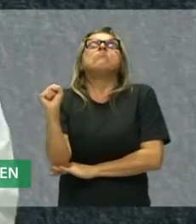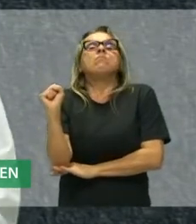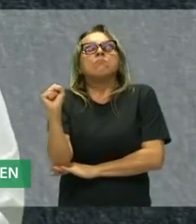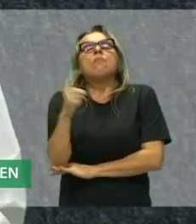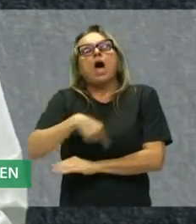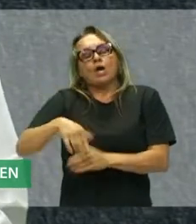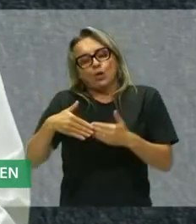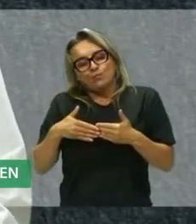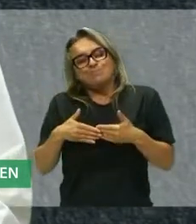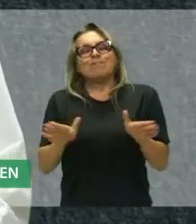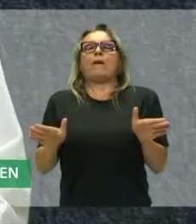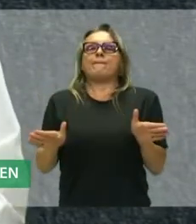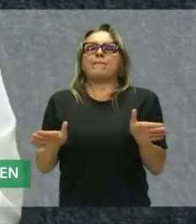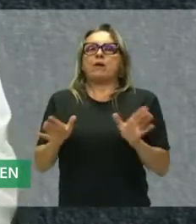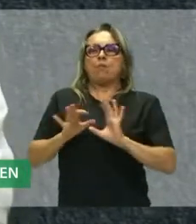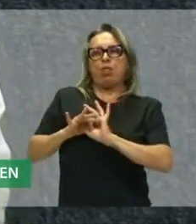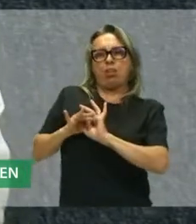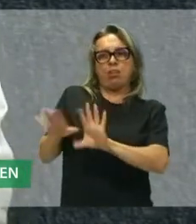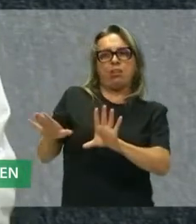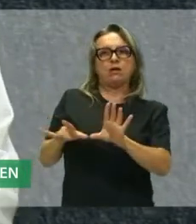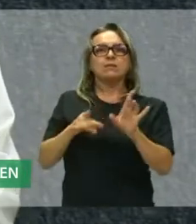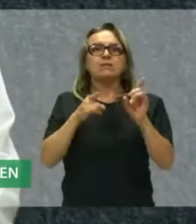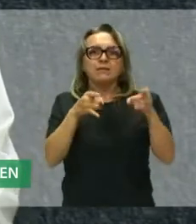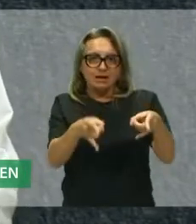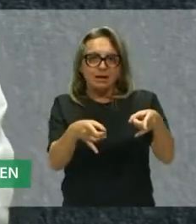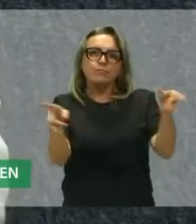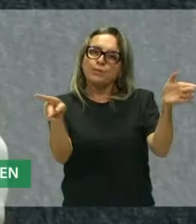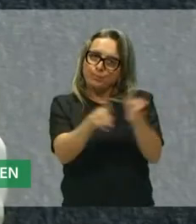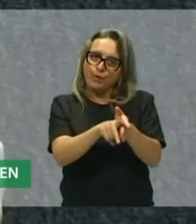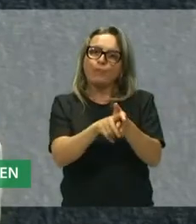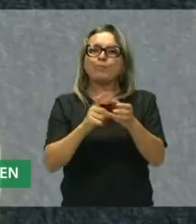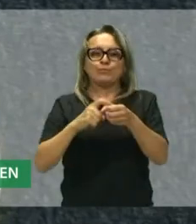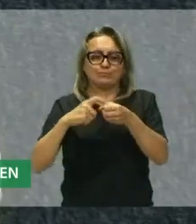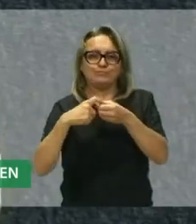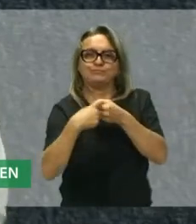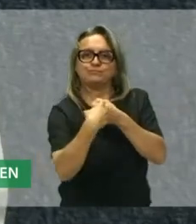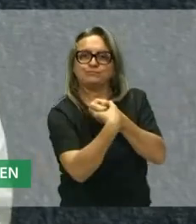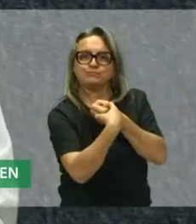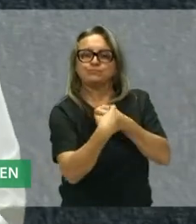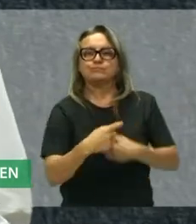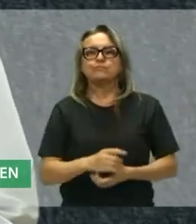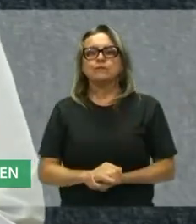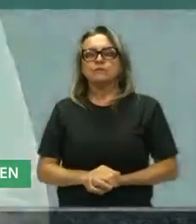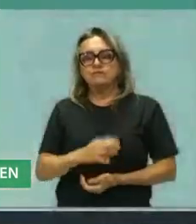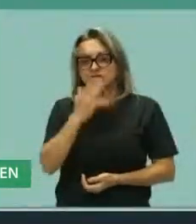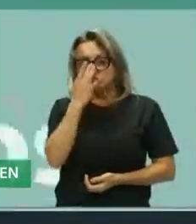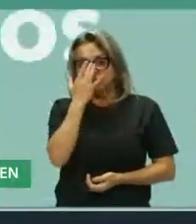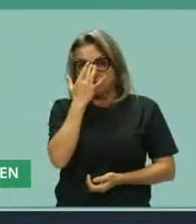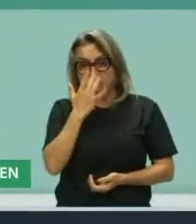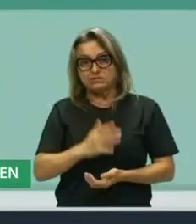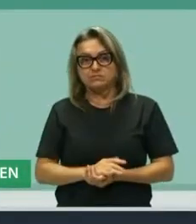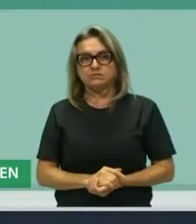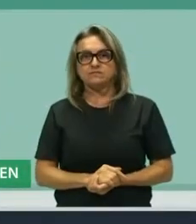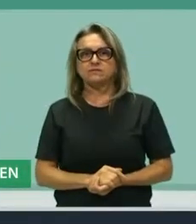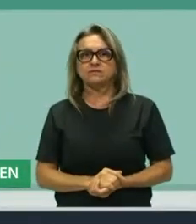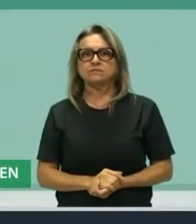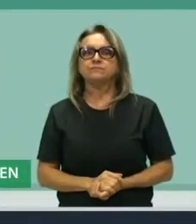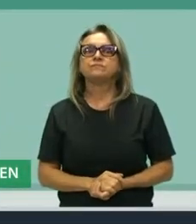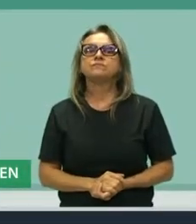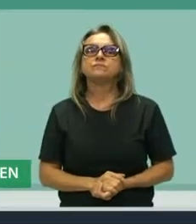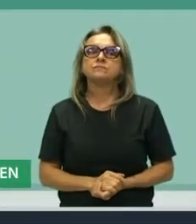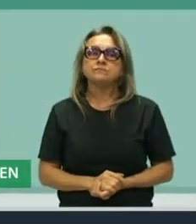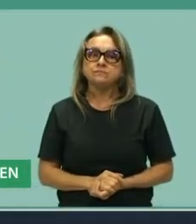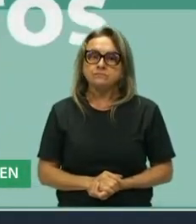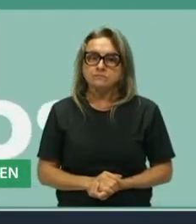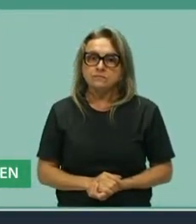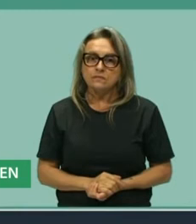e disponibilizamos os leitos convênio para atender o paciente SUS. O mesmo referente aos leitos convênios